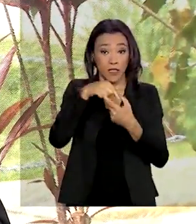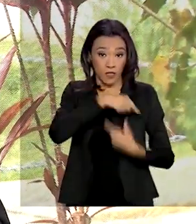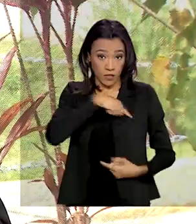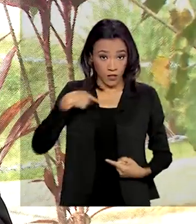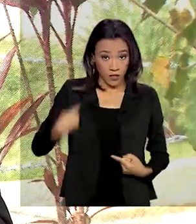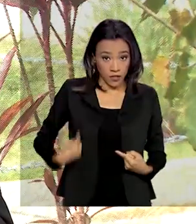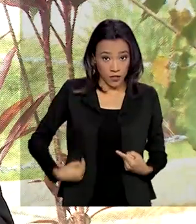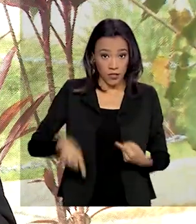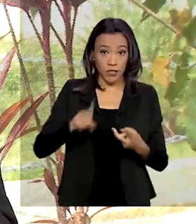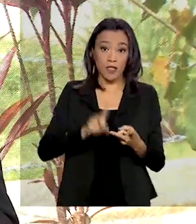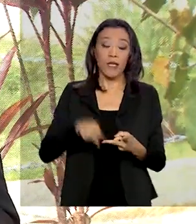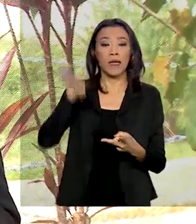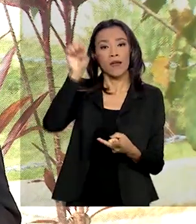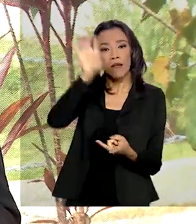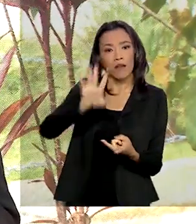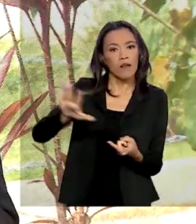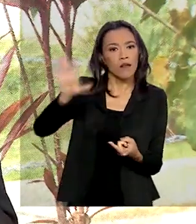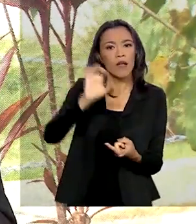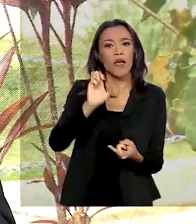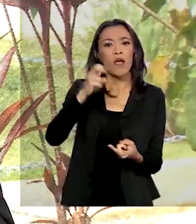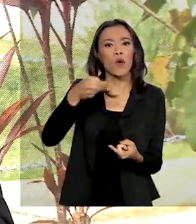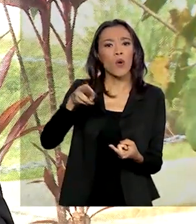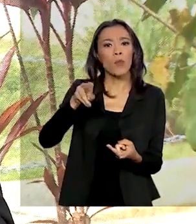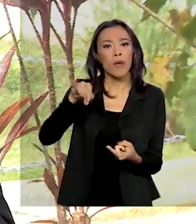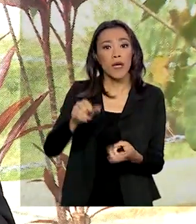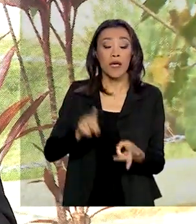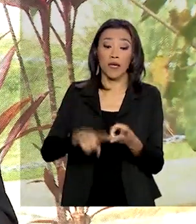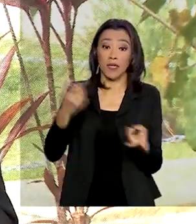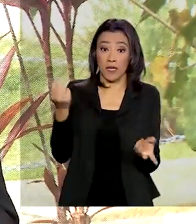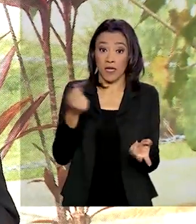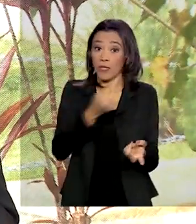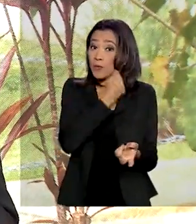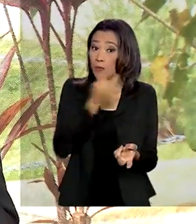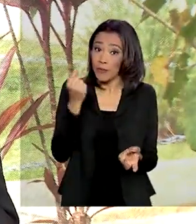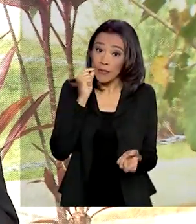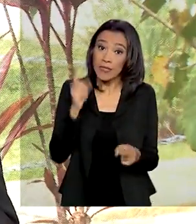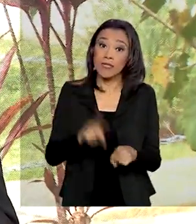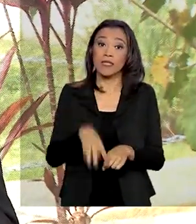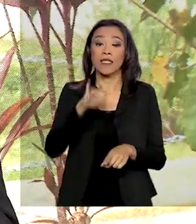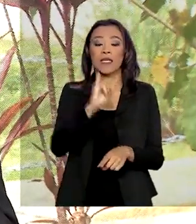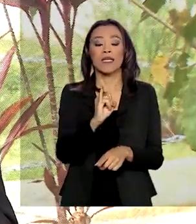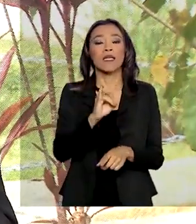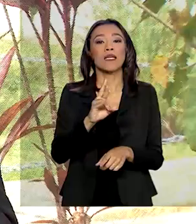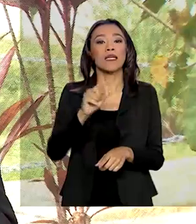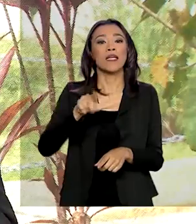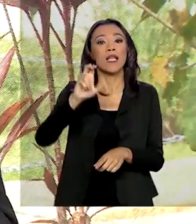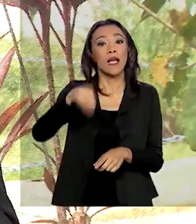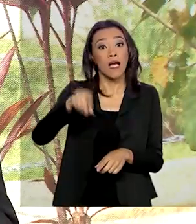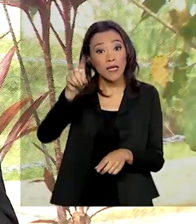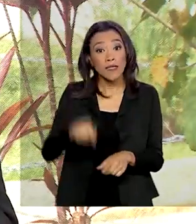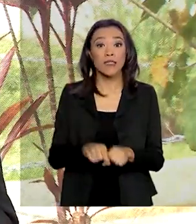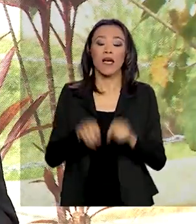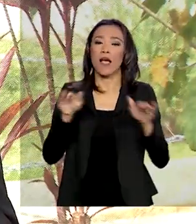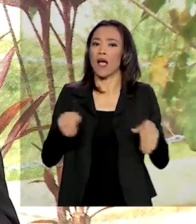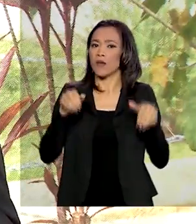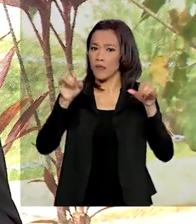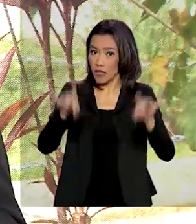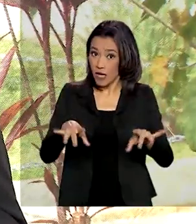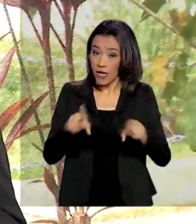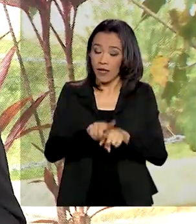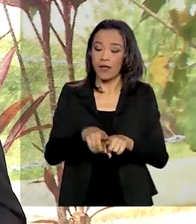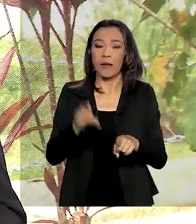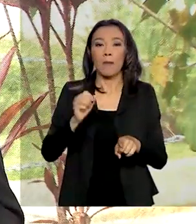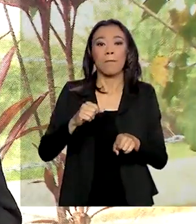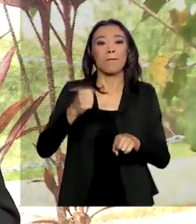membros da União Europeia, Islândia, Noruega, Suíça, Reino Unido, Irlanda do Norte, Austrália, Japão, Malásia e